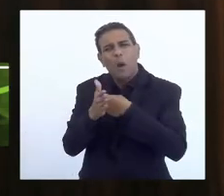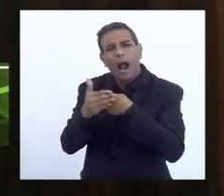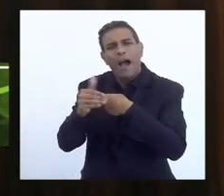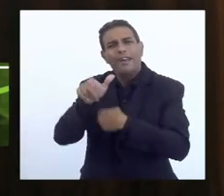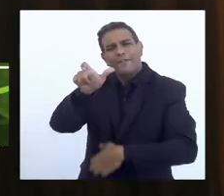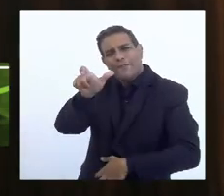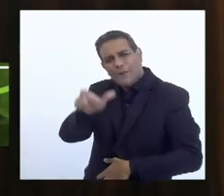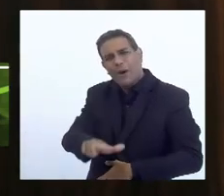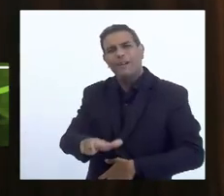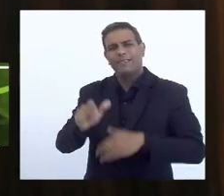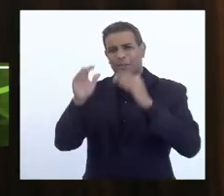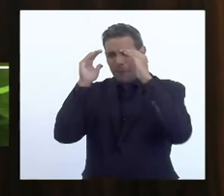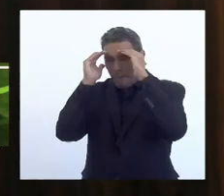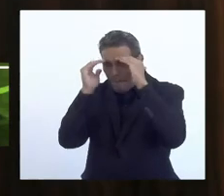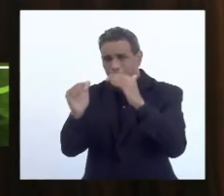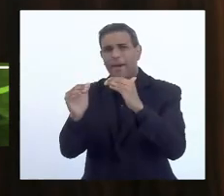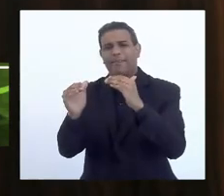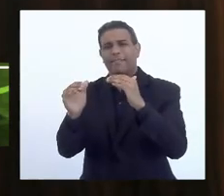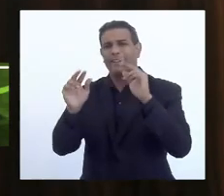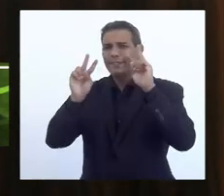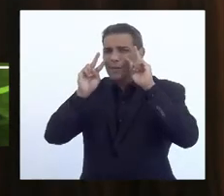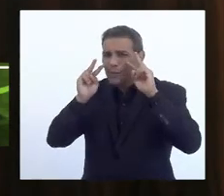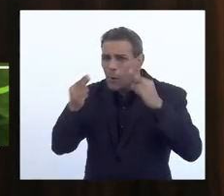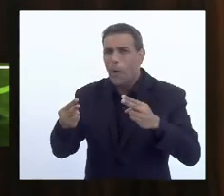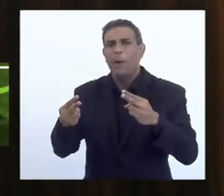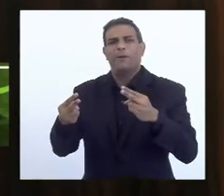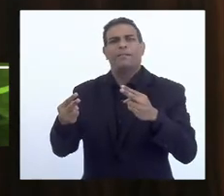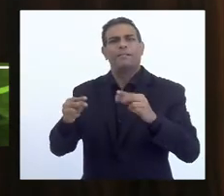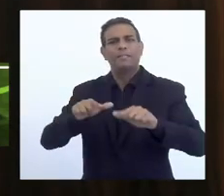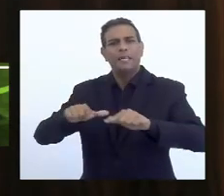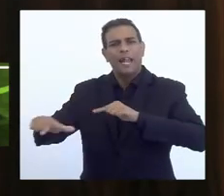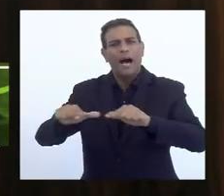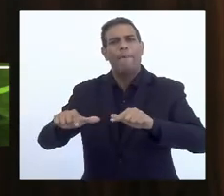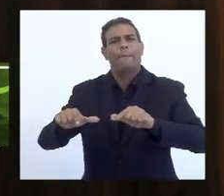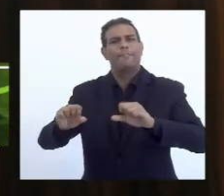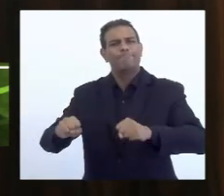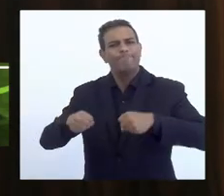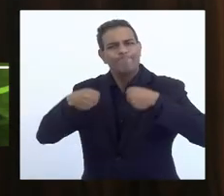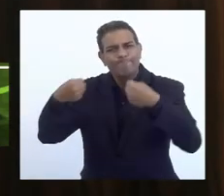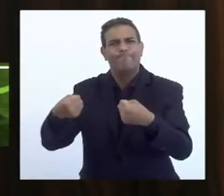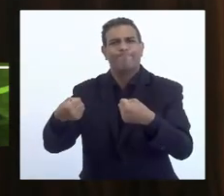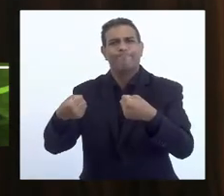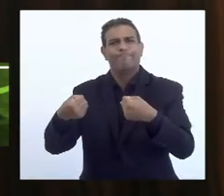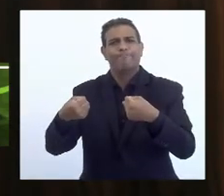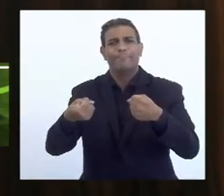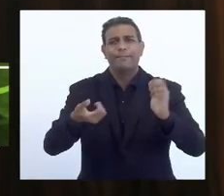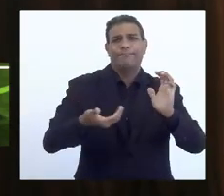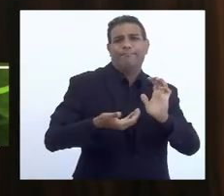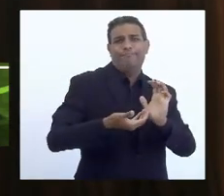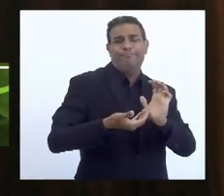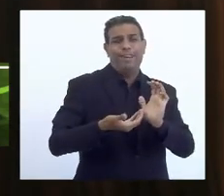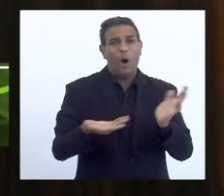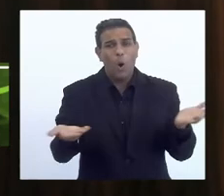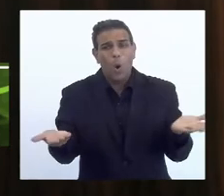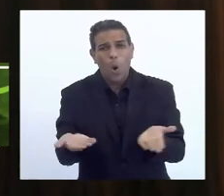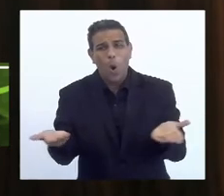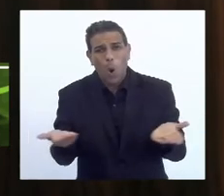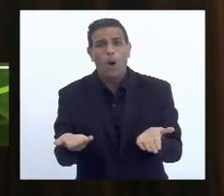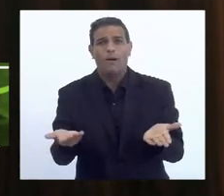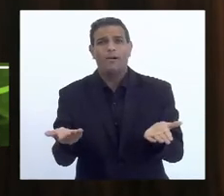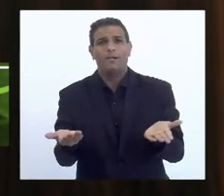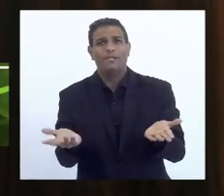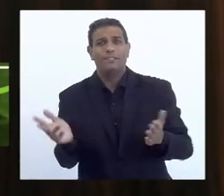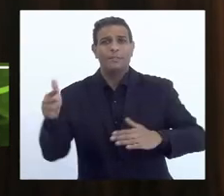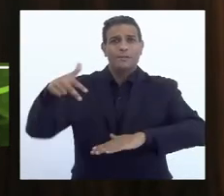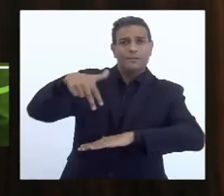todo o reconhecimento, né, do teu trabalho, da tua resistência, e por ter vindo também, né, aqui no